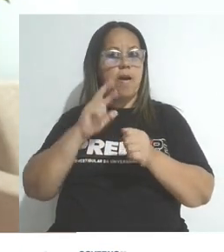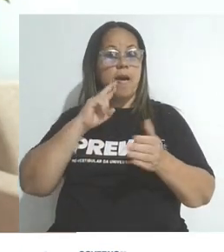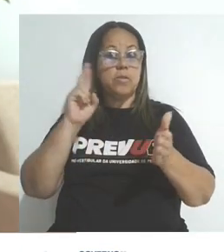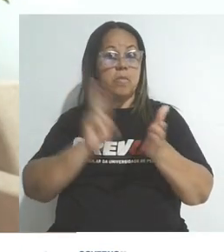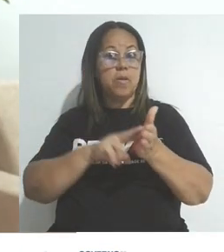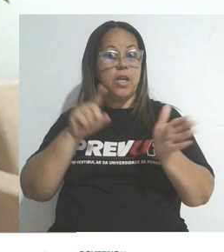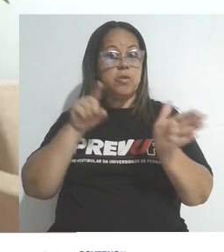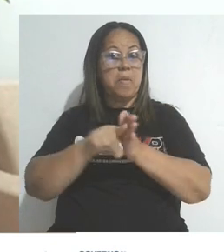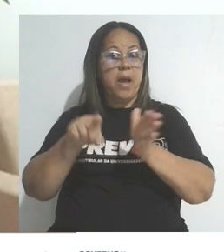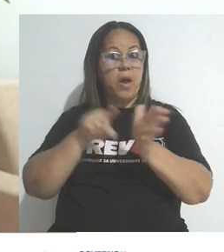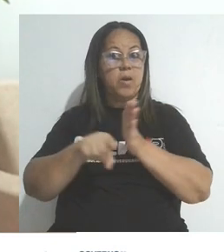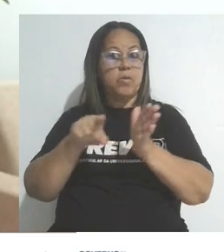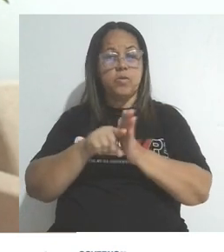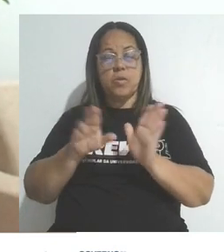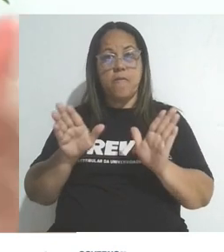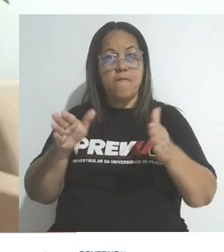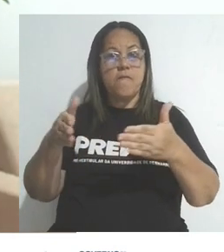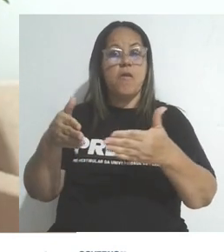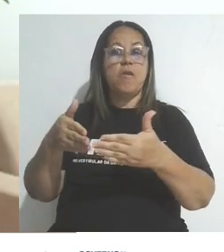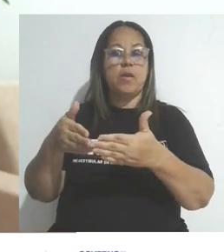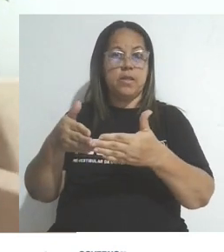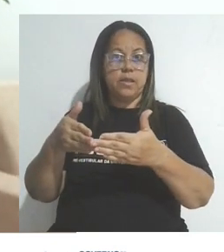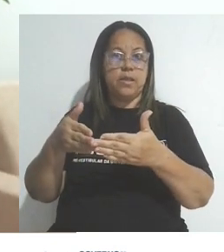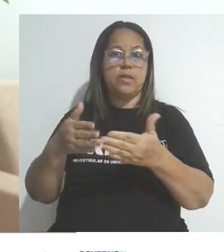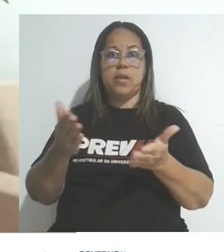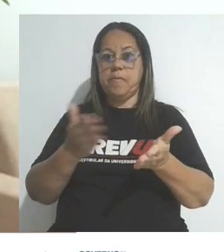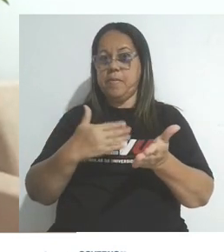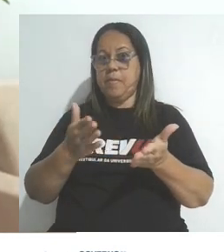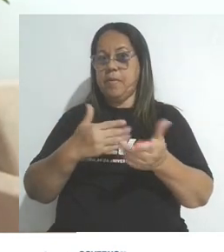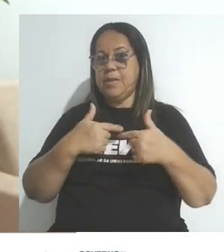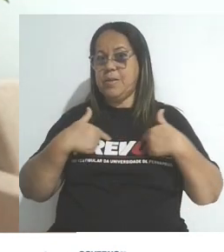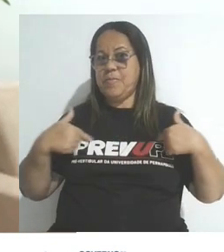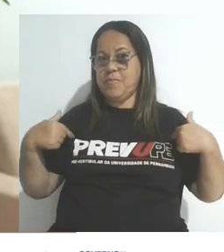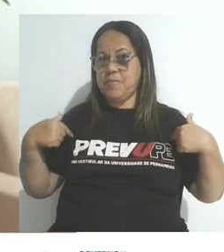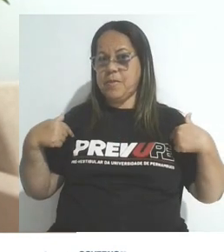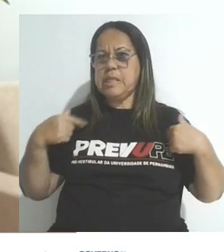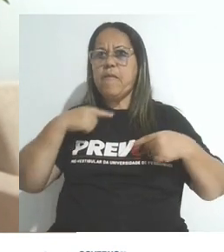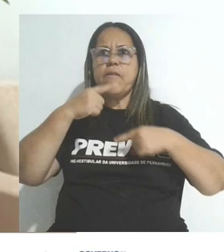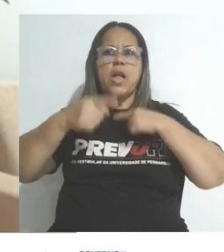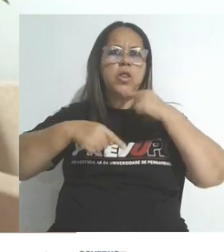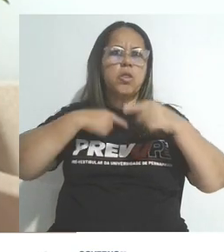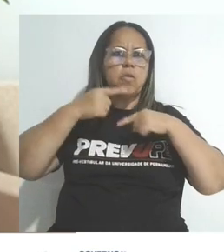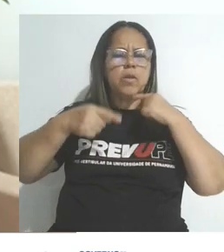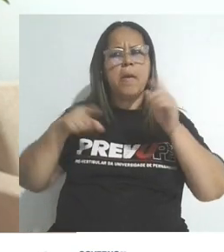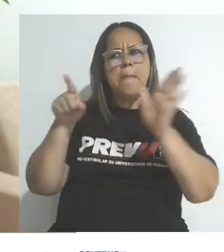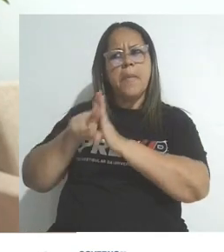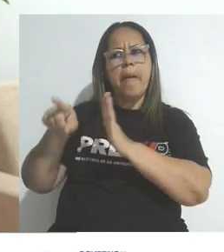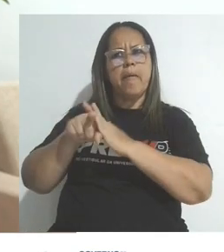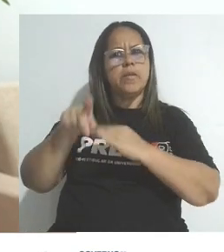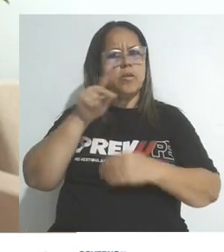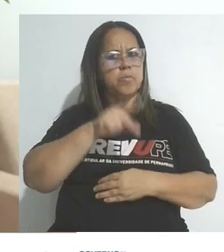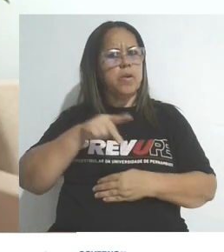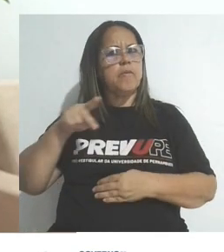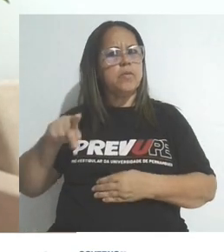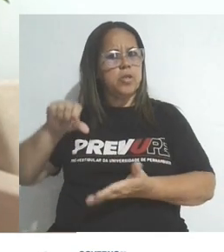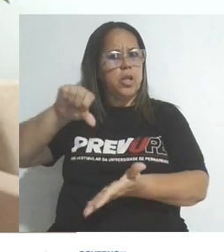que são voltadas para a apostila do Prevup. Qualquer dúvida, tire também com os seus professores que estão